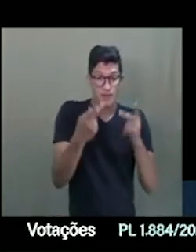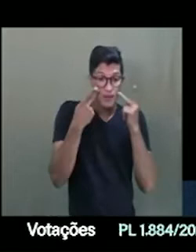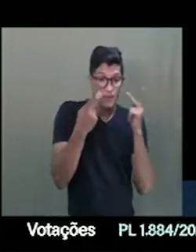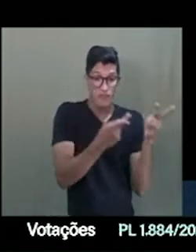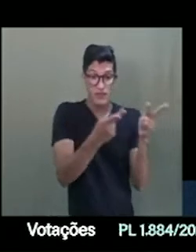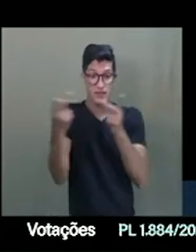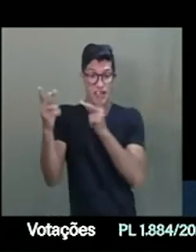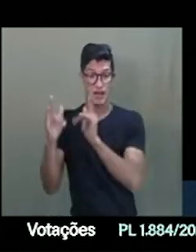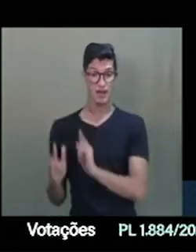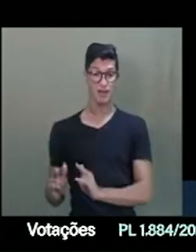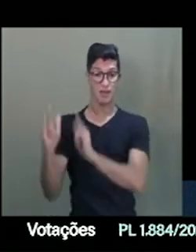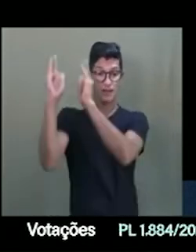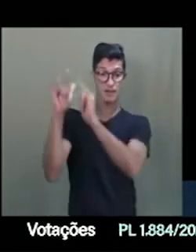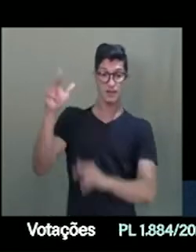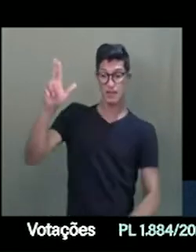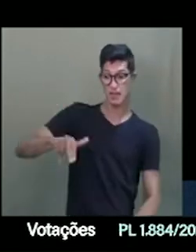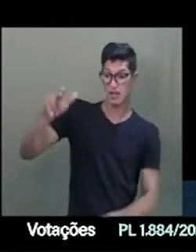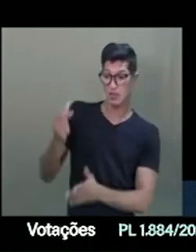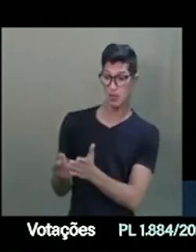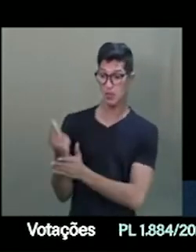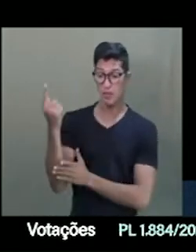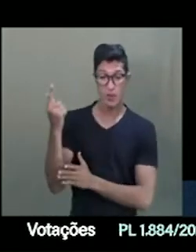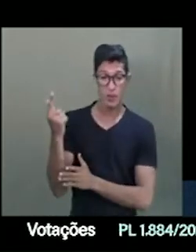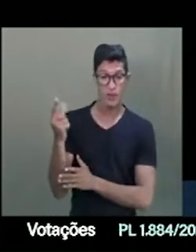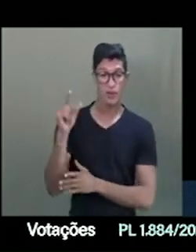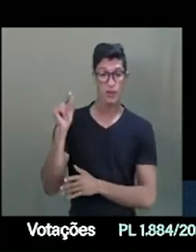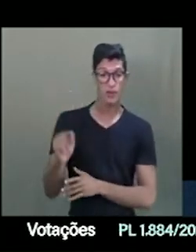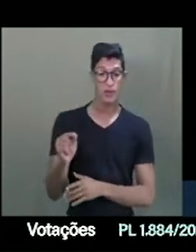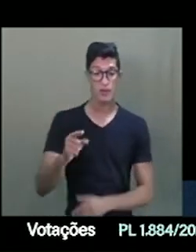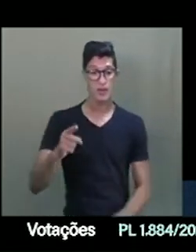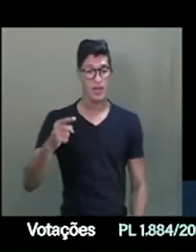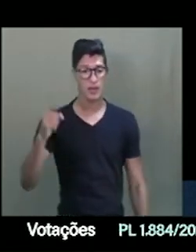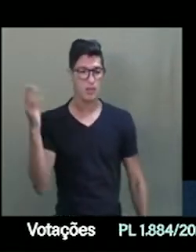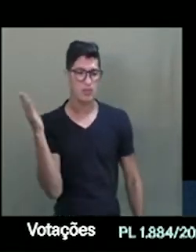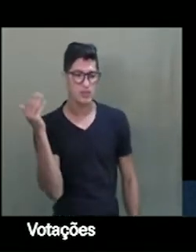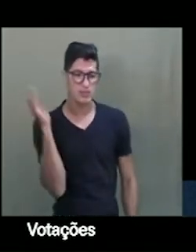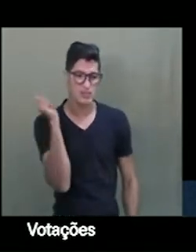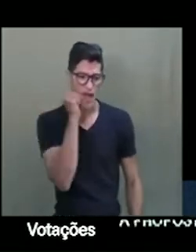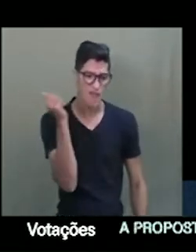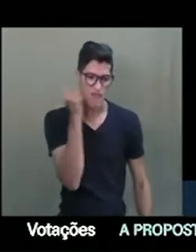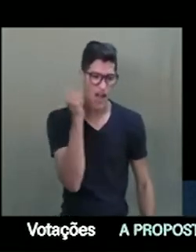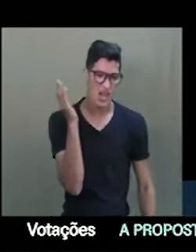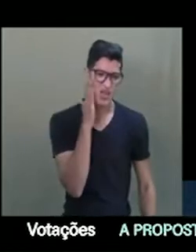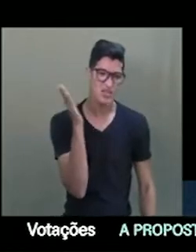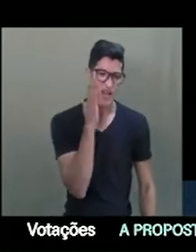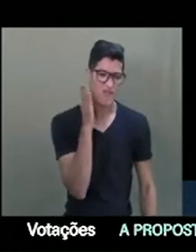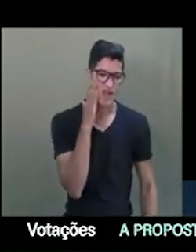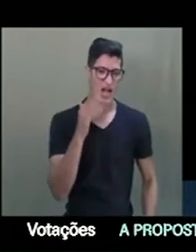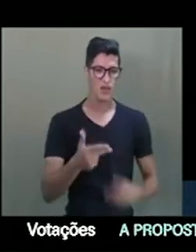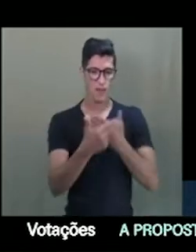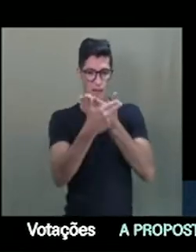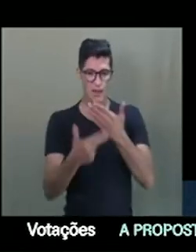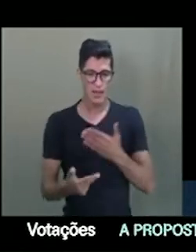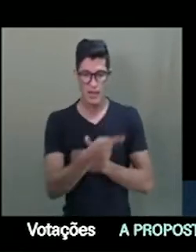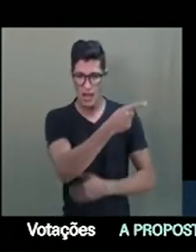um apartamento que ele nunca comprou e que um picareta da República